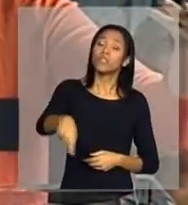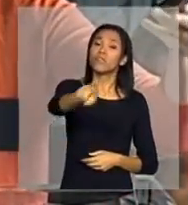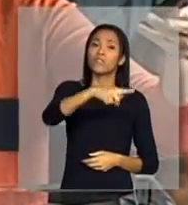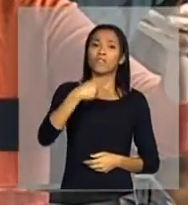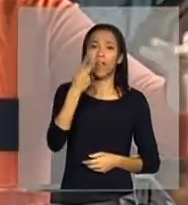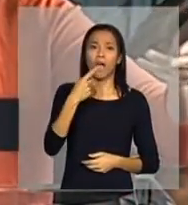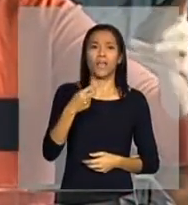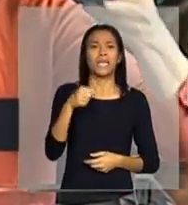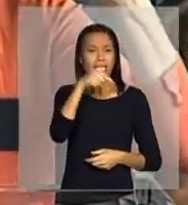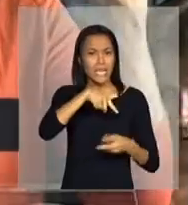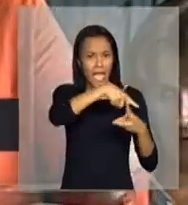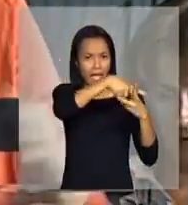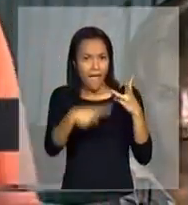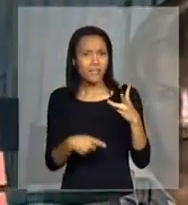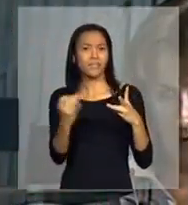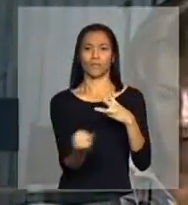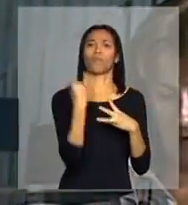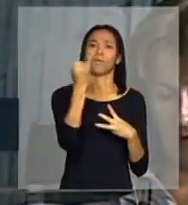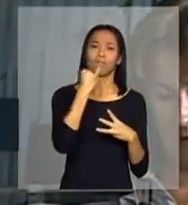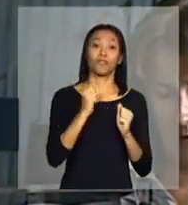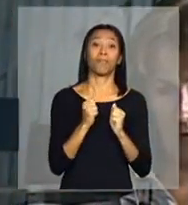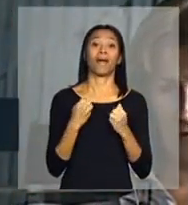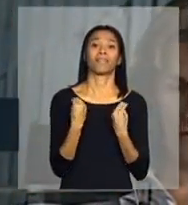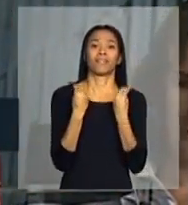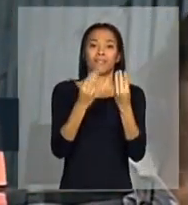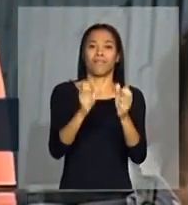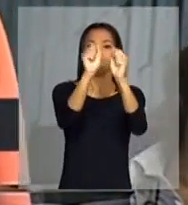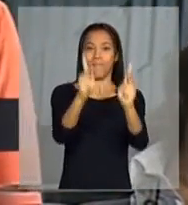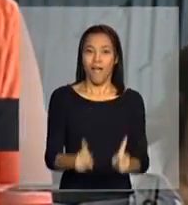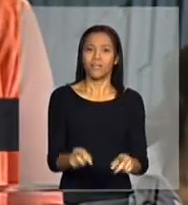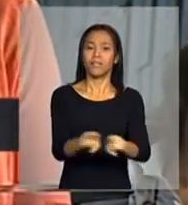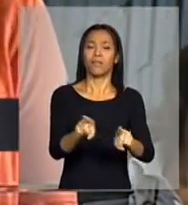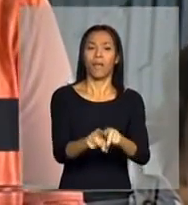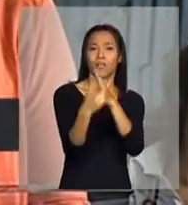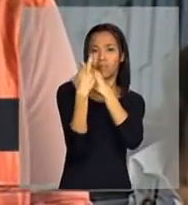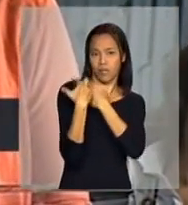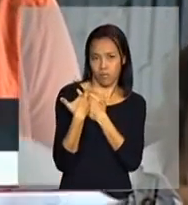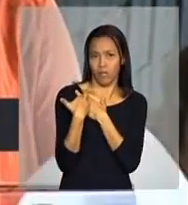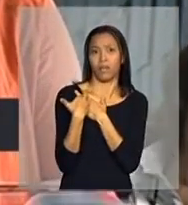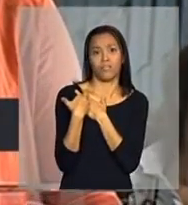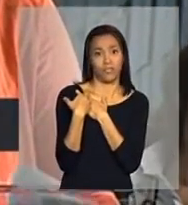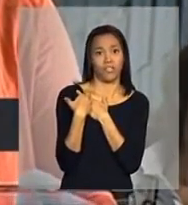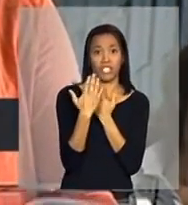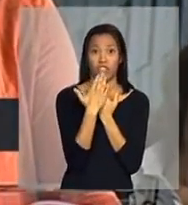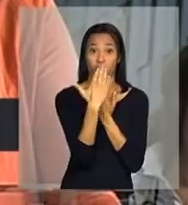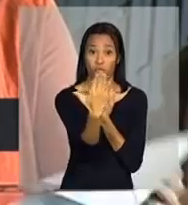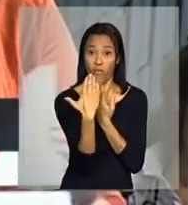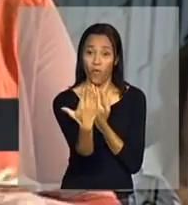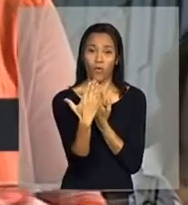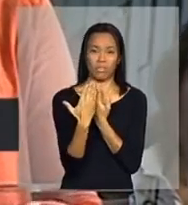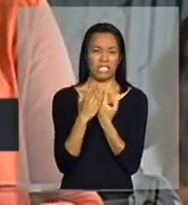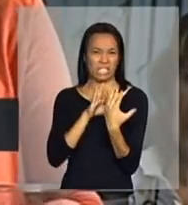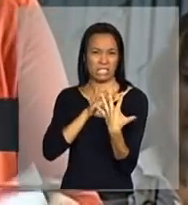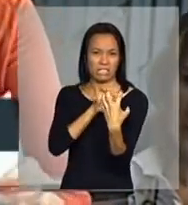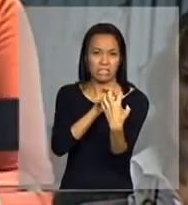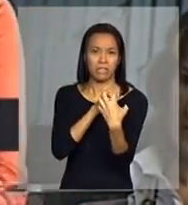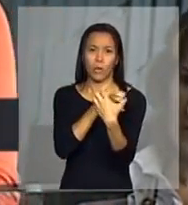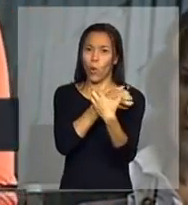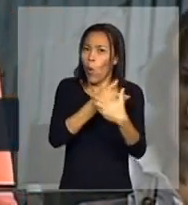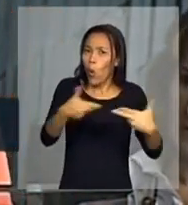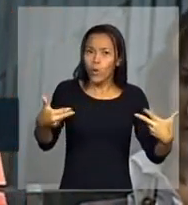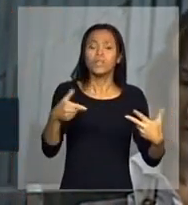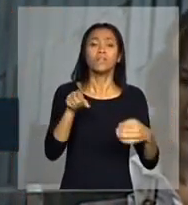trabalho também dessas forças no sentido da paz e da responsabilidade diante do enfrentamento de conflitos e do atendimento